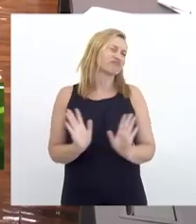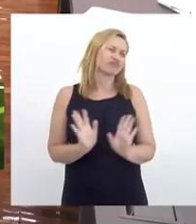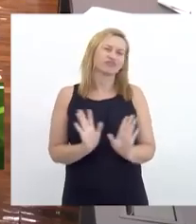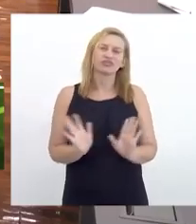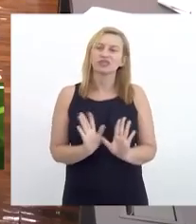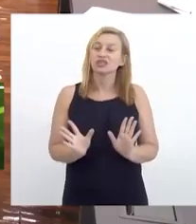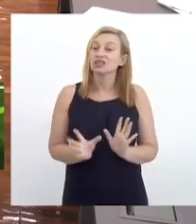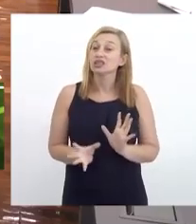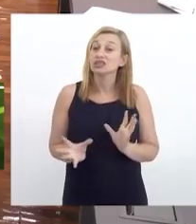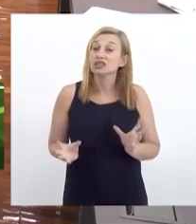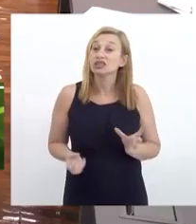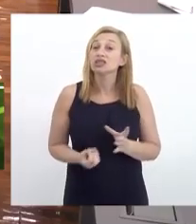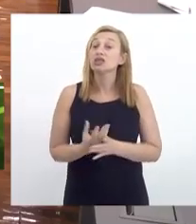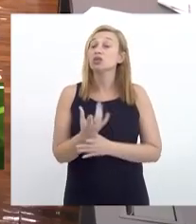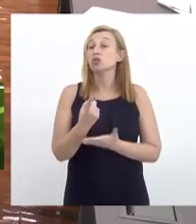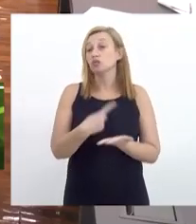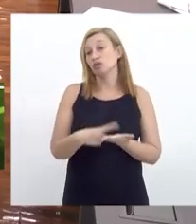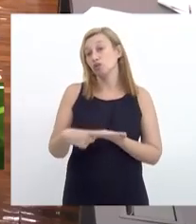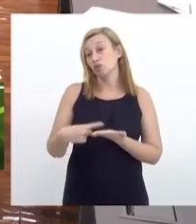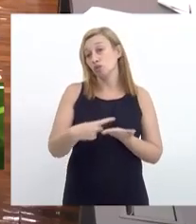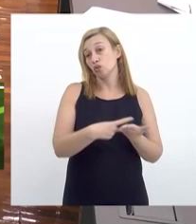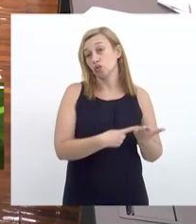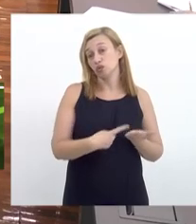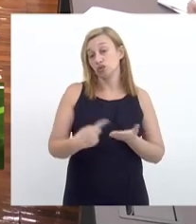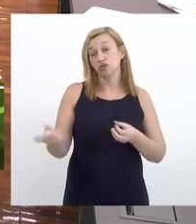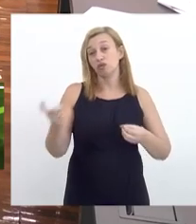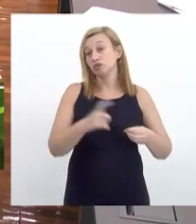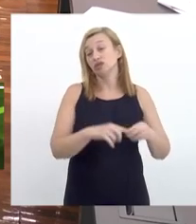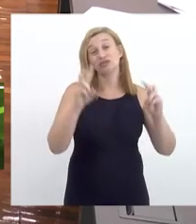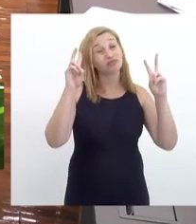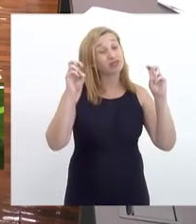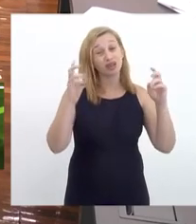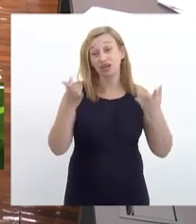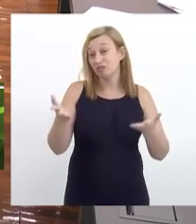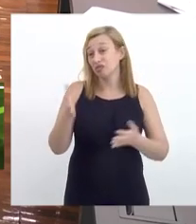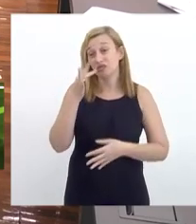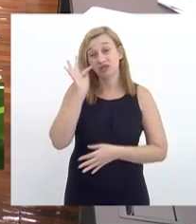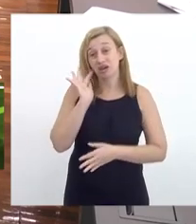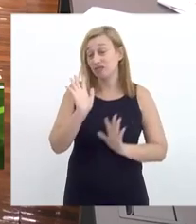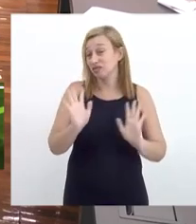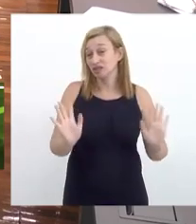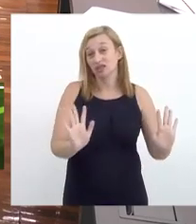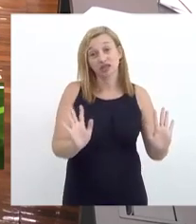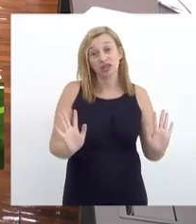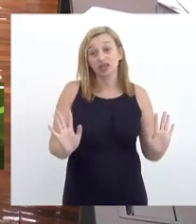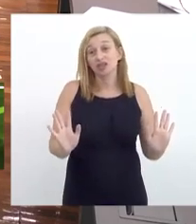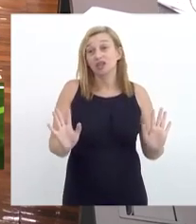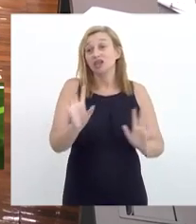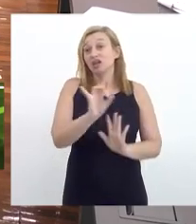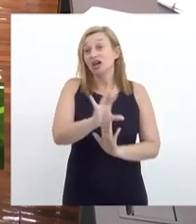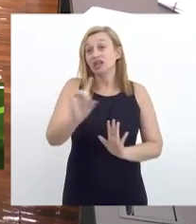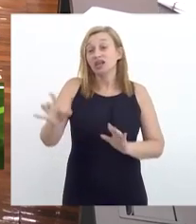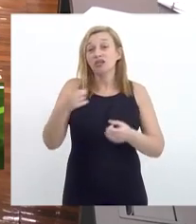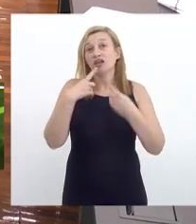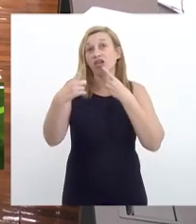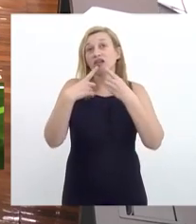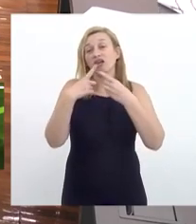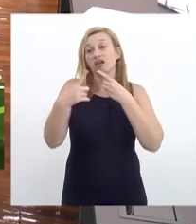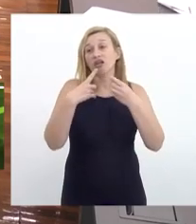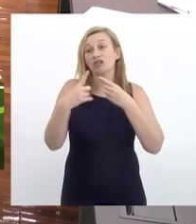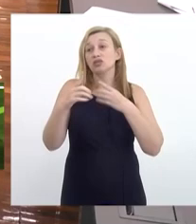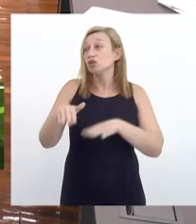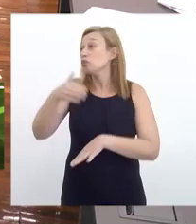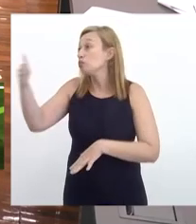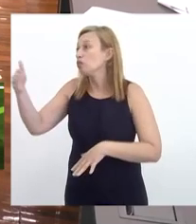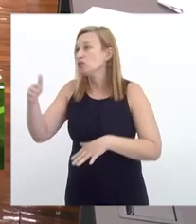construiu sem acordo Nós estamos voltando No tema que a gente já passou Flávio Com todo o respeito Como não, presidente? É porque cada um quer fazer um discurso Para o seu povo lá